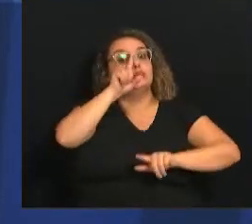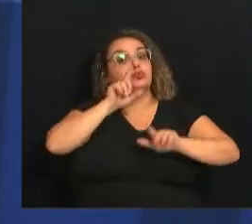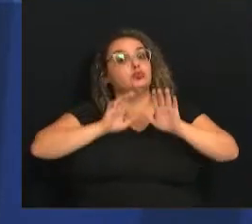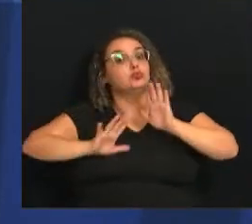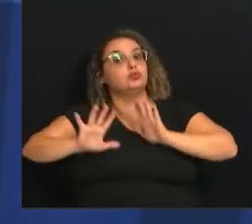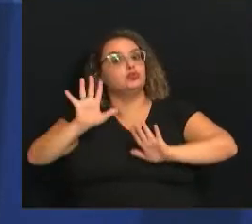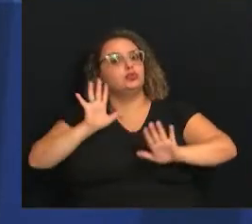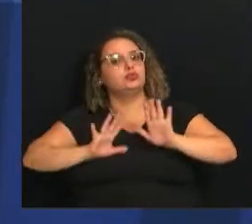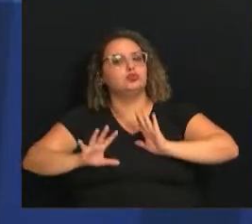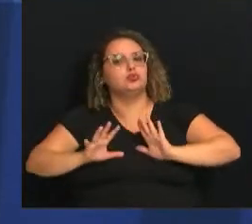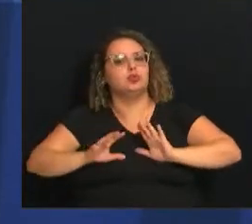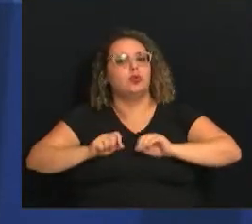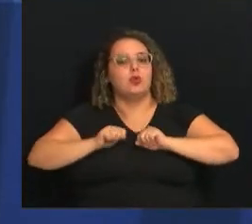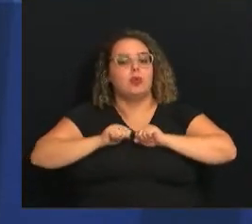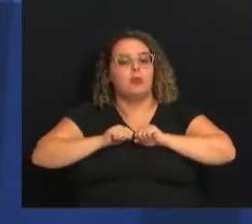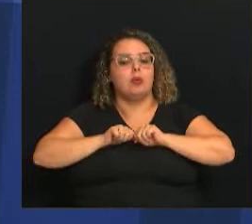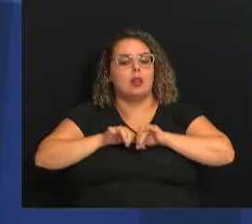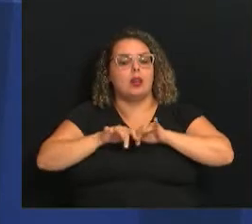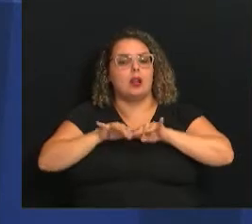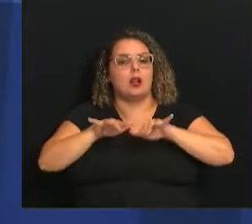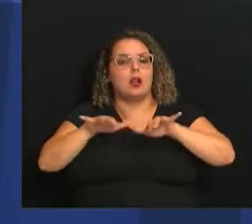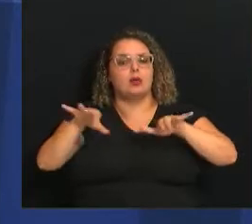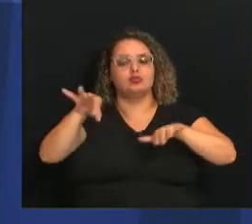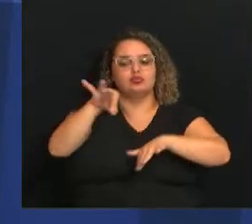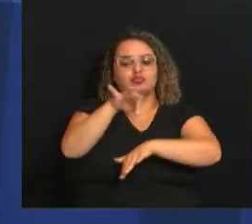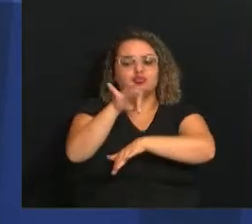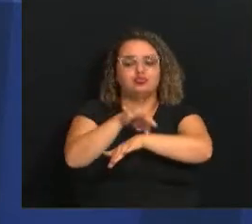a proliferação de pernilongos.